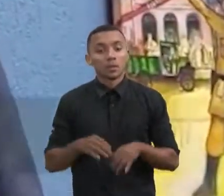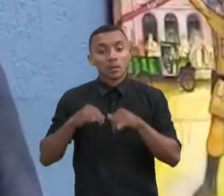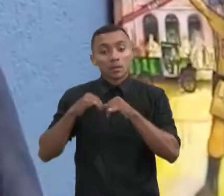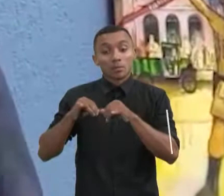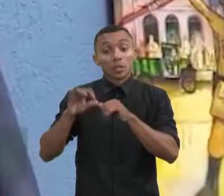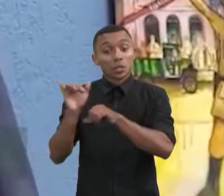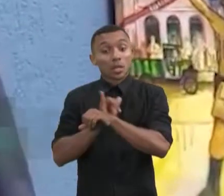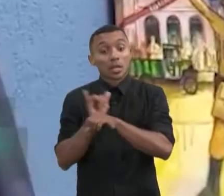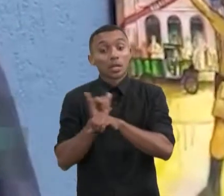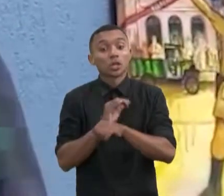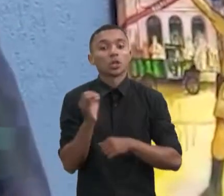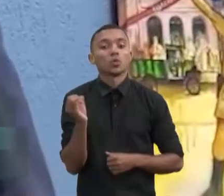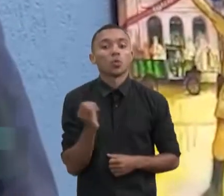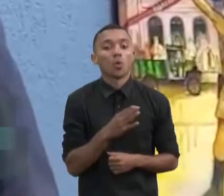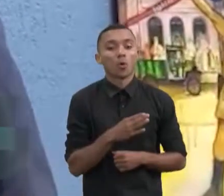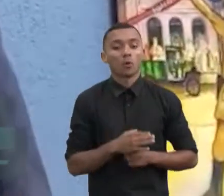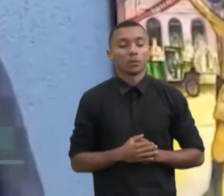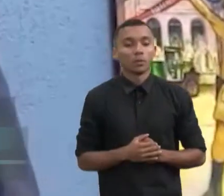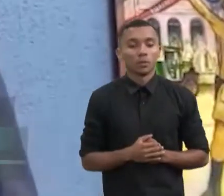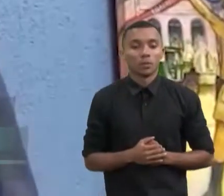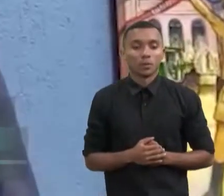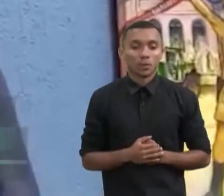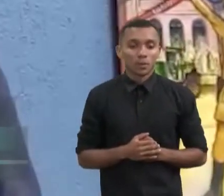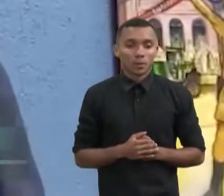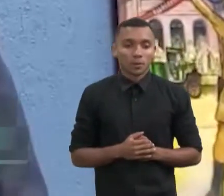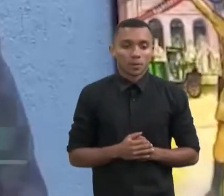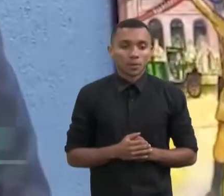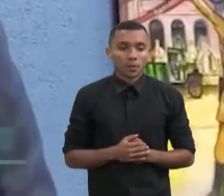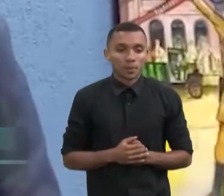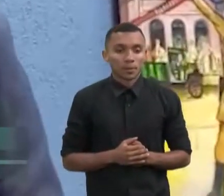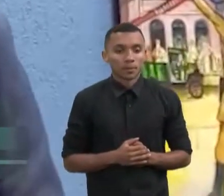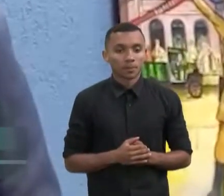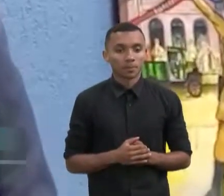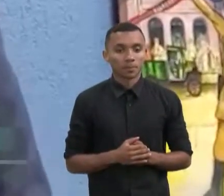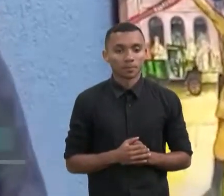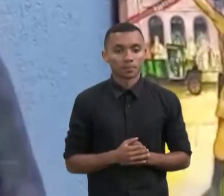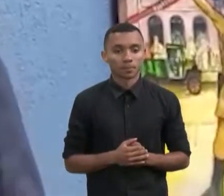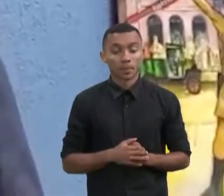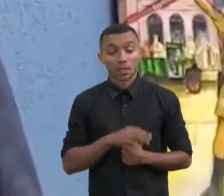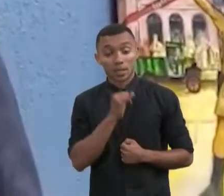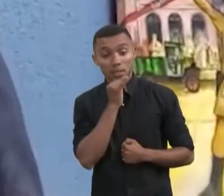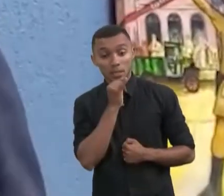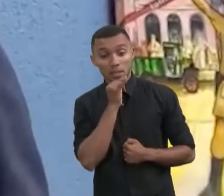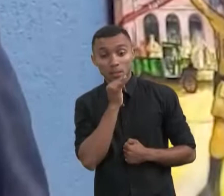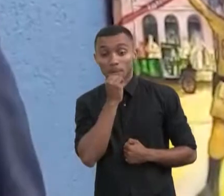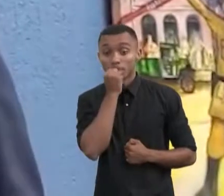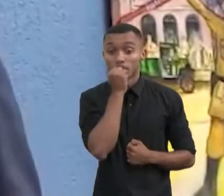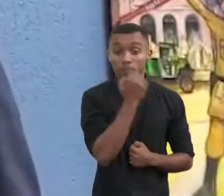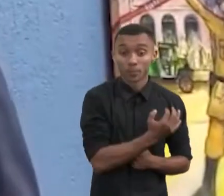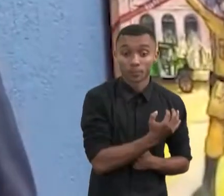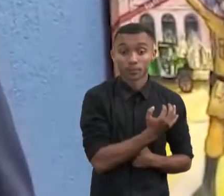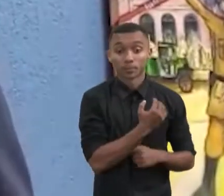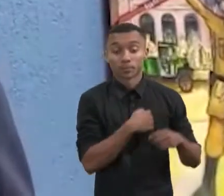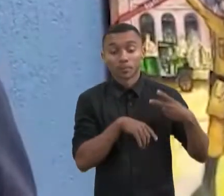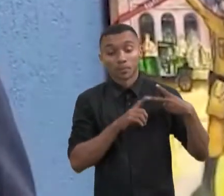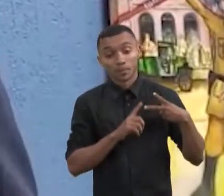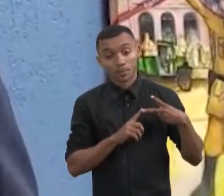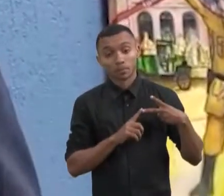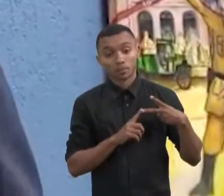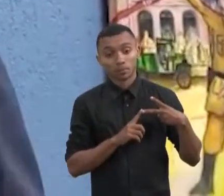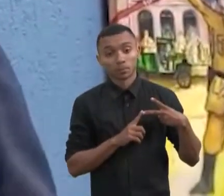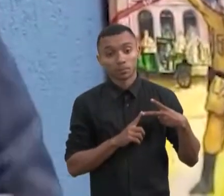novos modelos, né? Modelos que oferecem menos serviço, né? Em contrapartida,